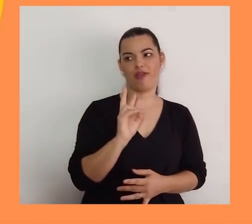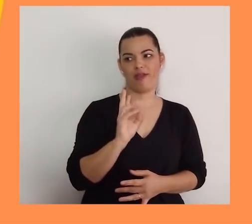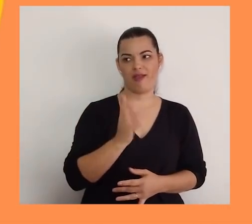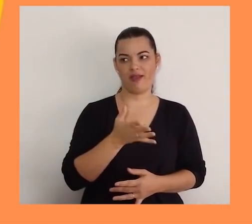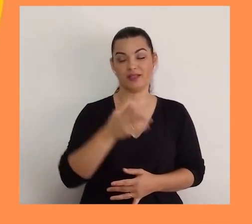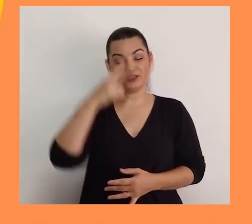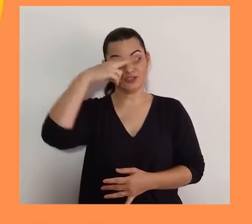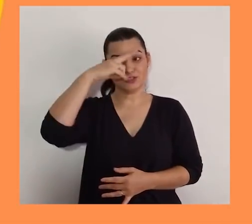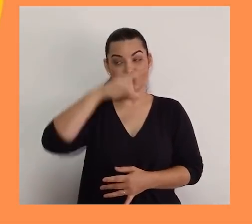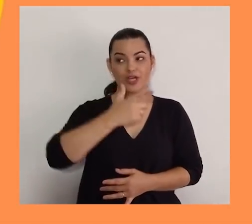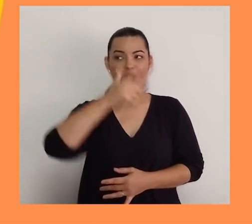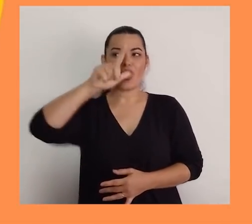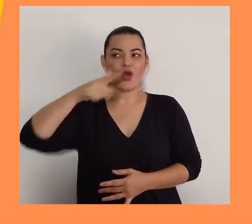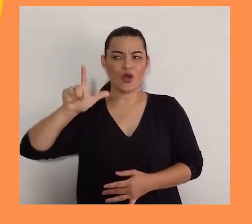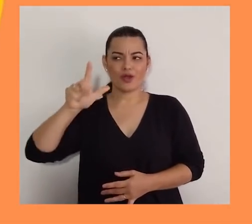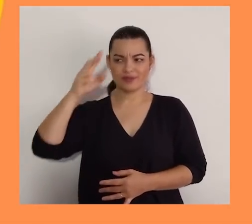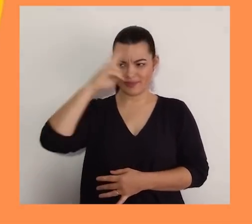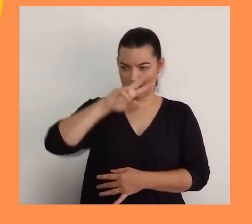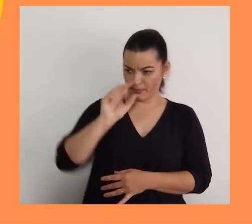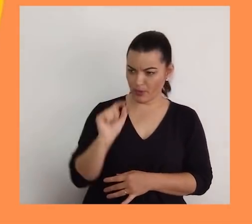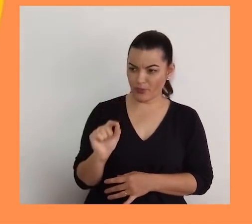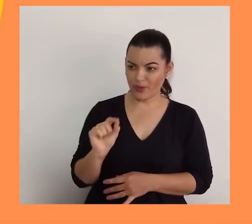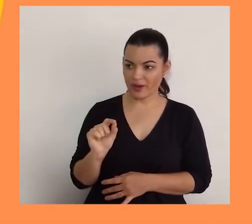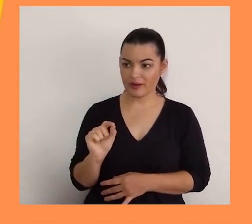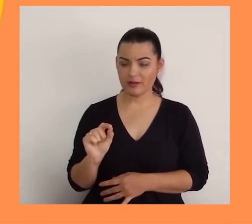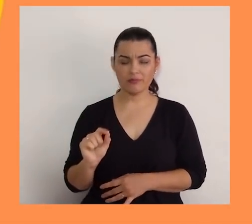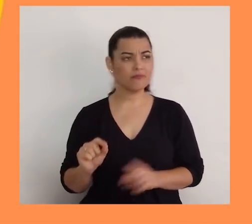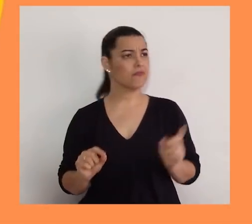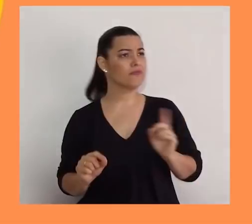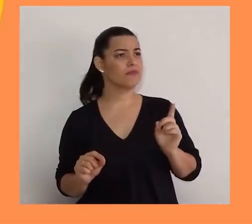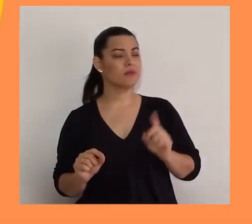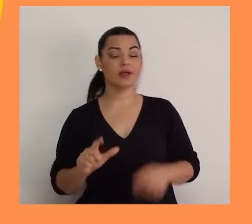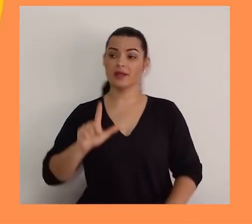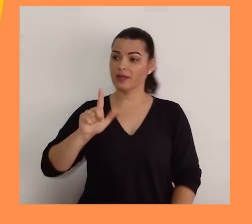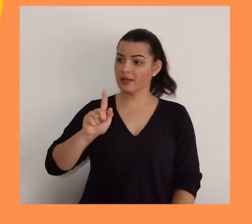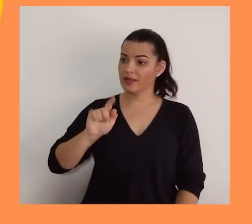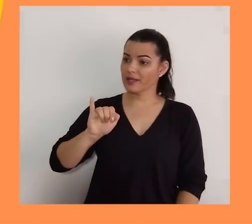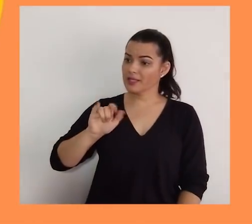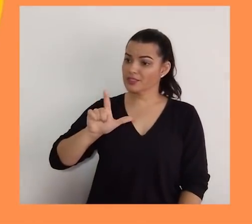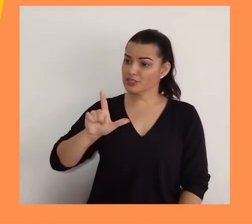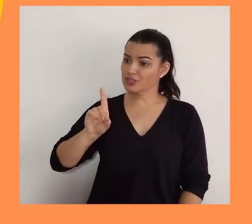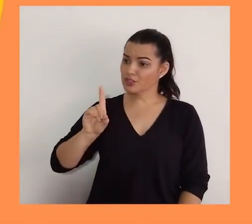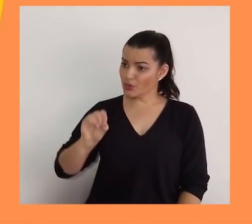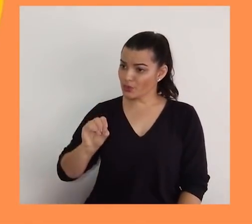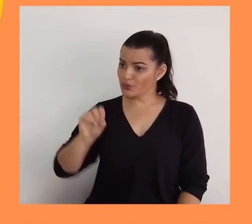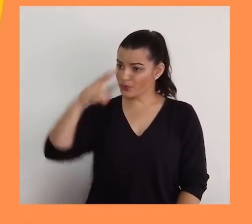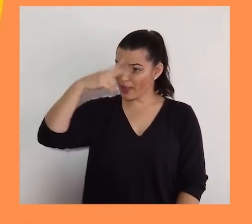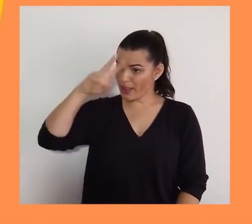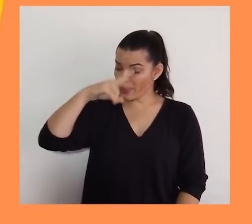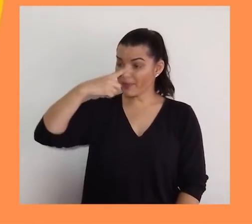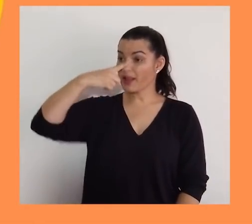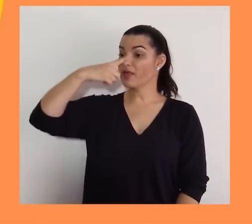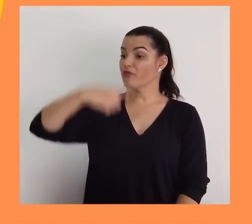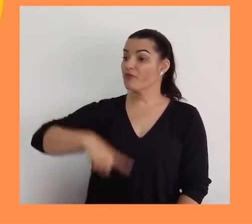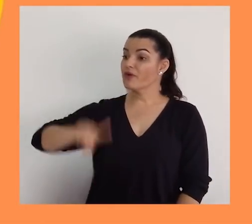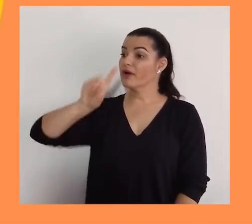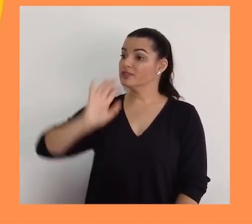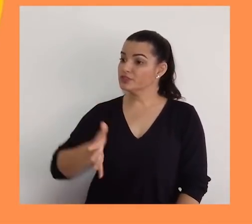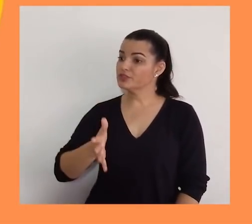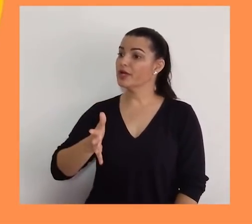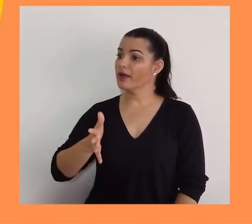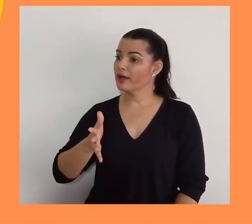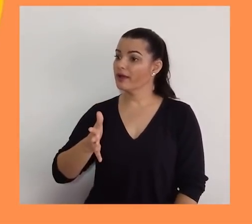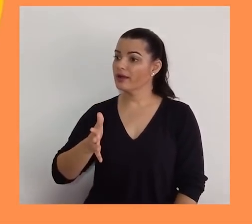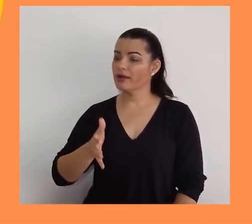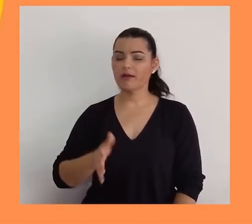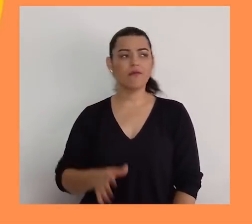o Felipe e Camila. Não, ilustrações são os desenhos da história. E quem fez